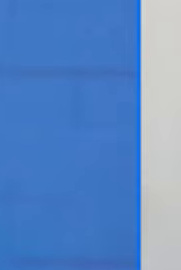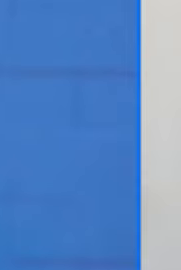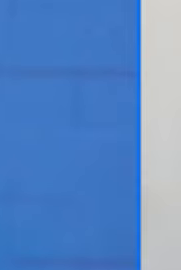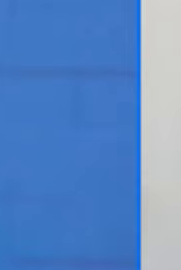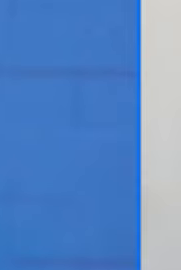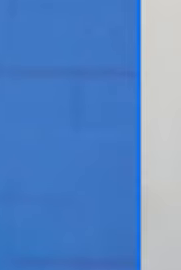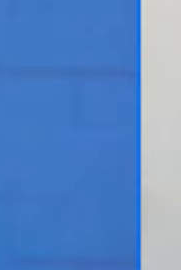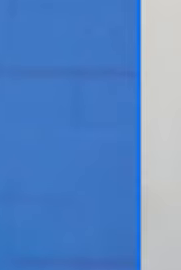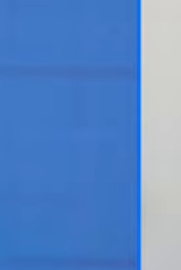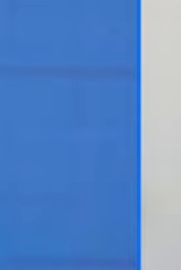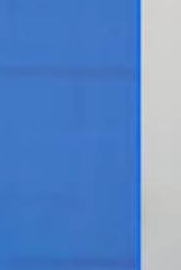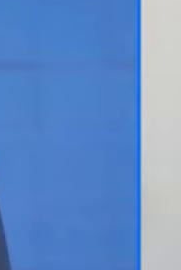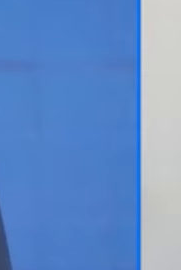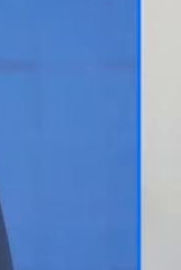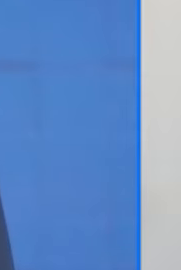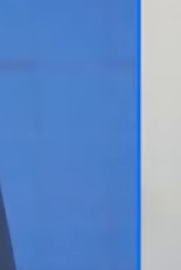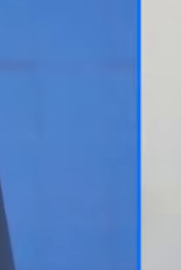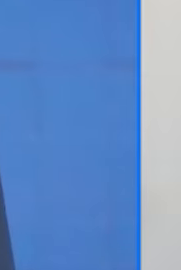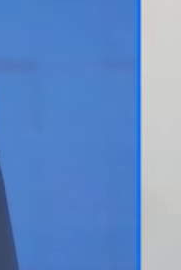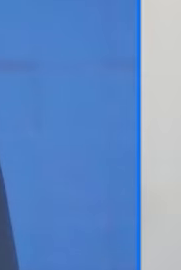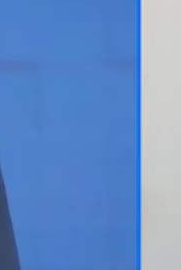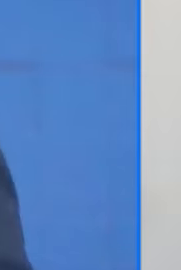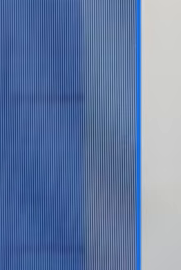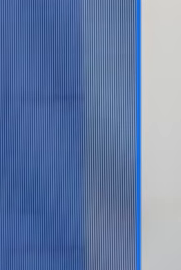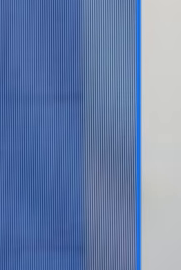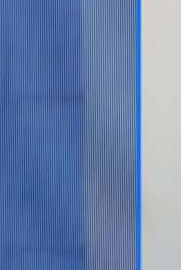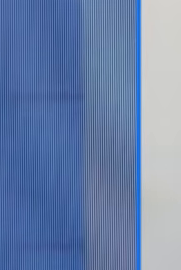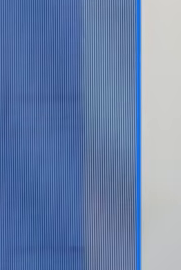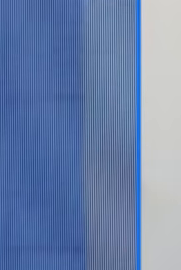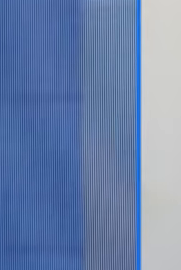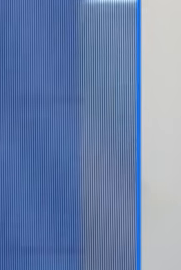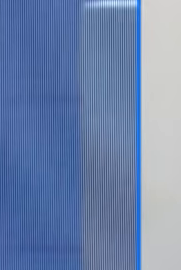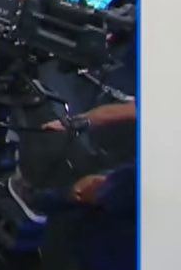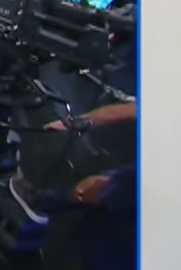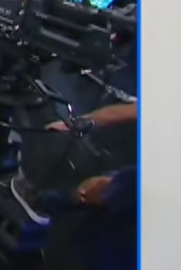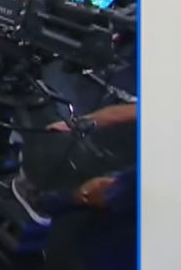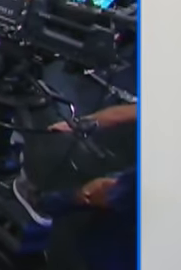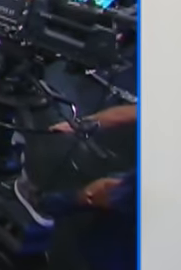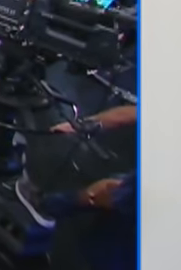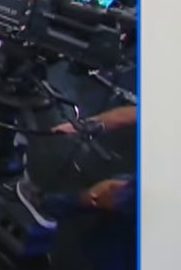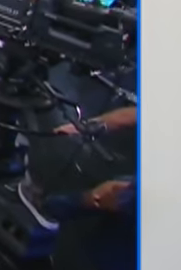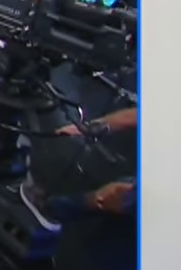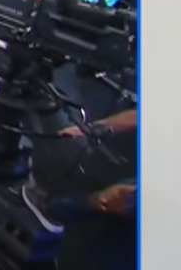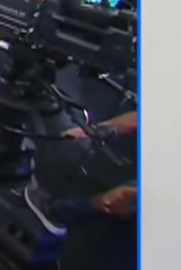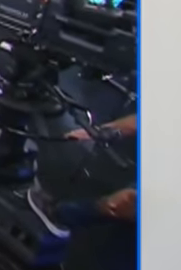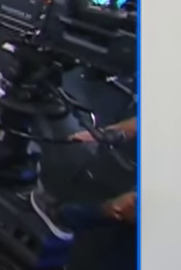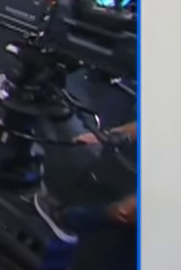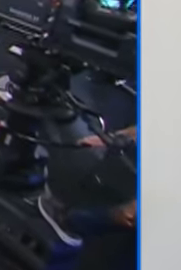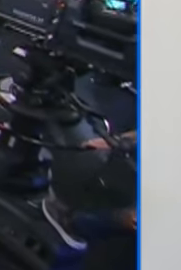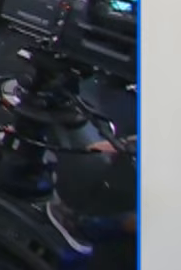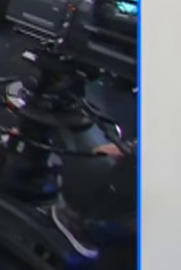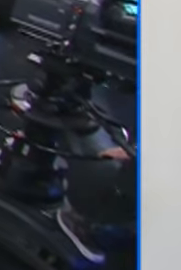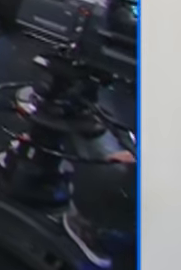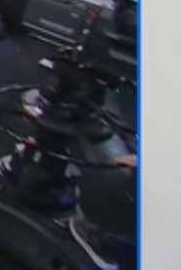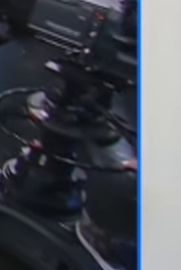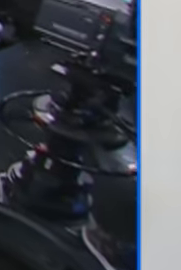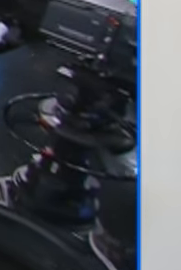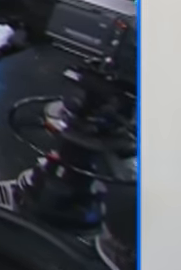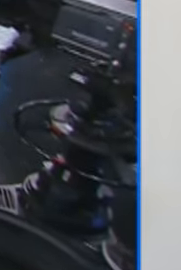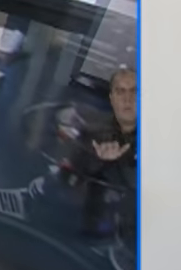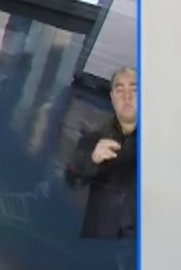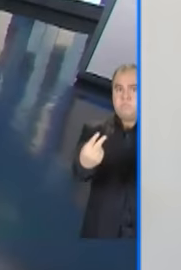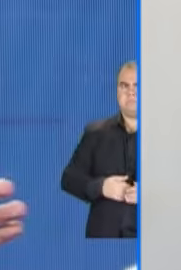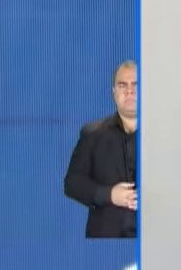mais rejeitado entre todos. O que a gente vinha falando coloca um desafio para ele no caso de um segundo turno, né? Porque